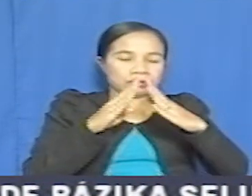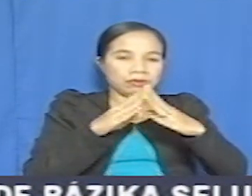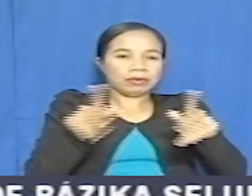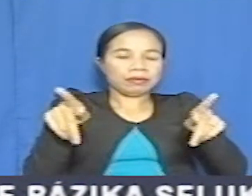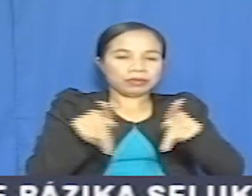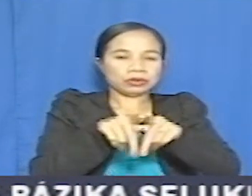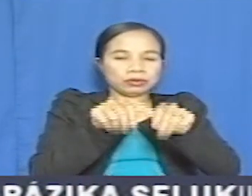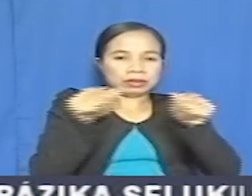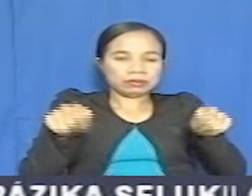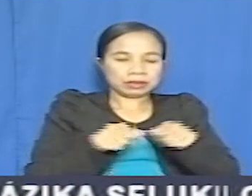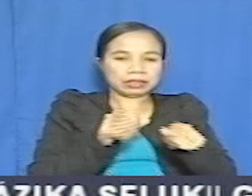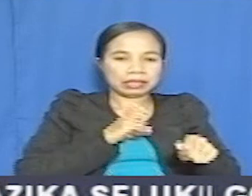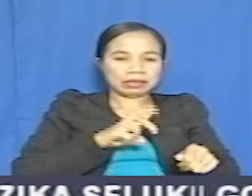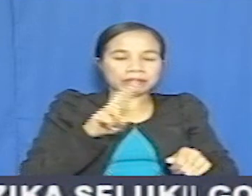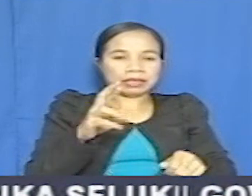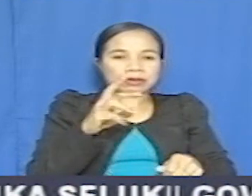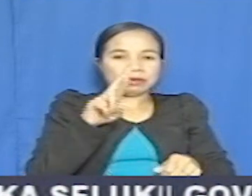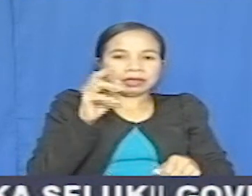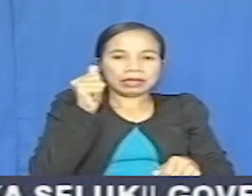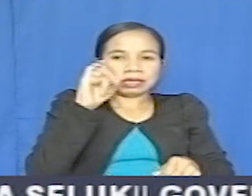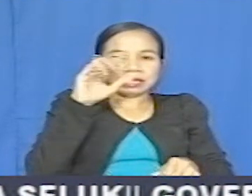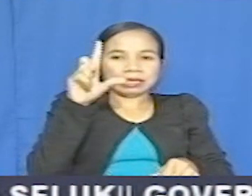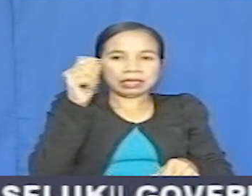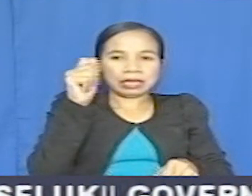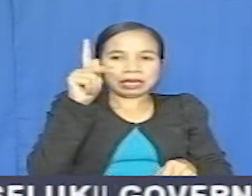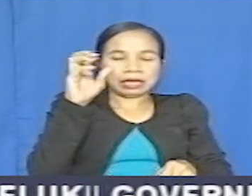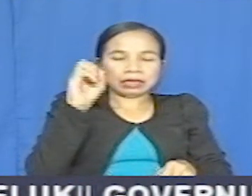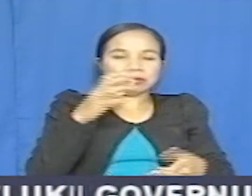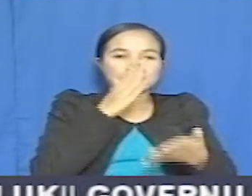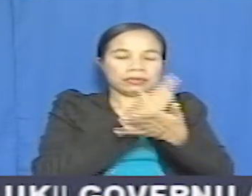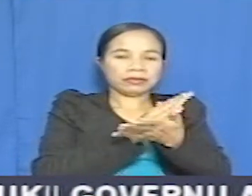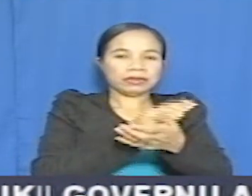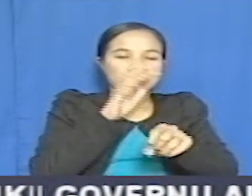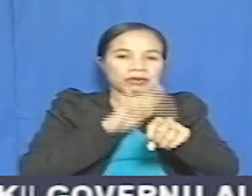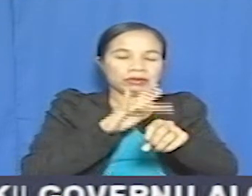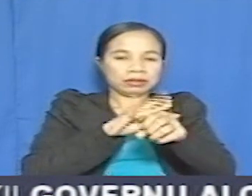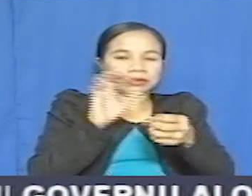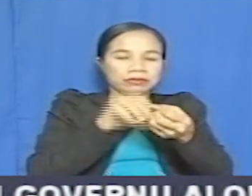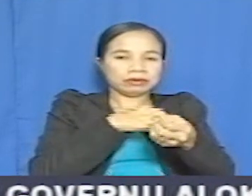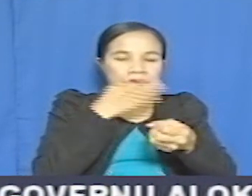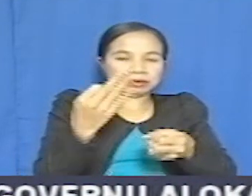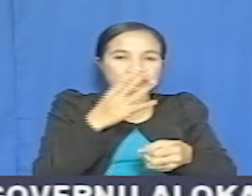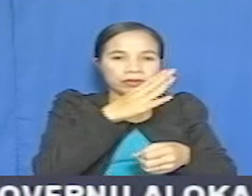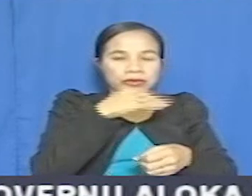posto administrativo armeira no Railaco, onde prevê contágio de Covid-19 no variante Fon Delta.